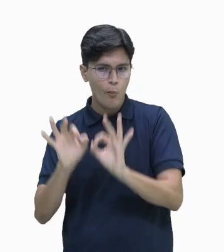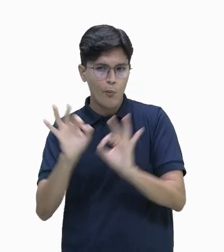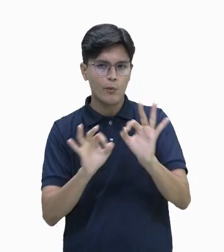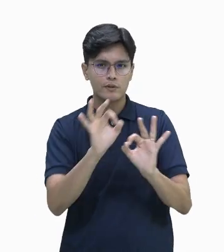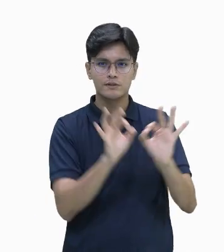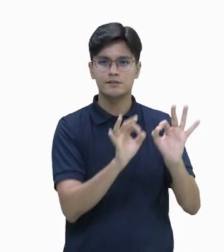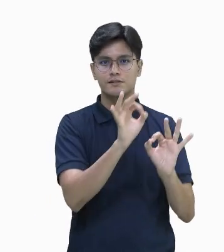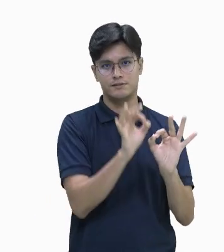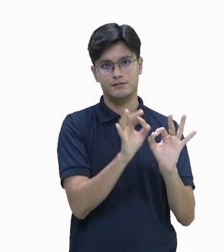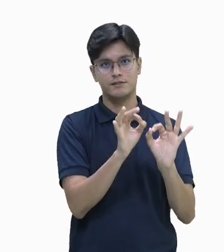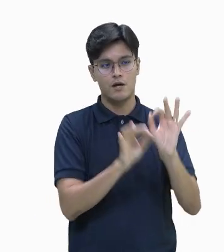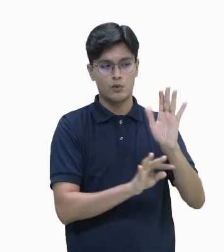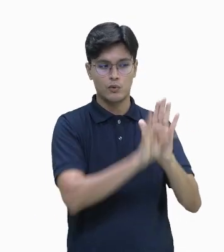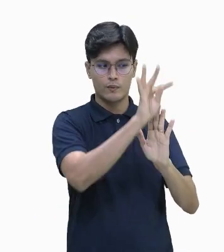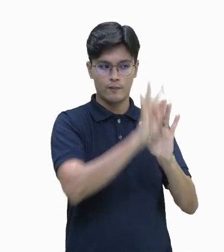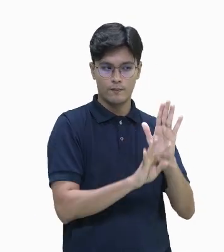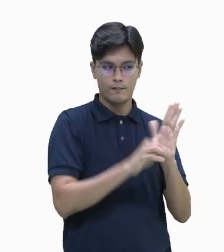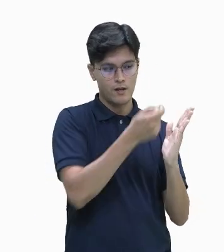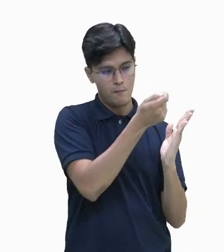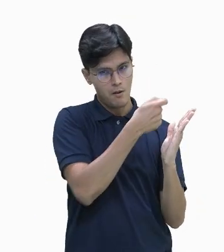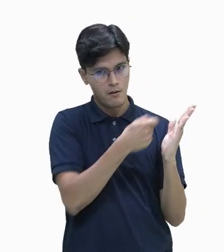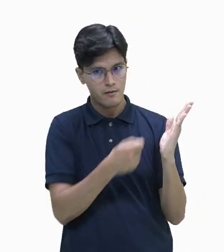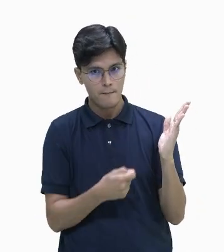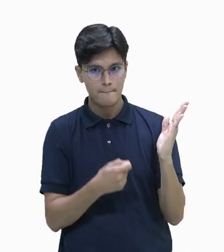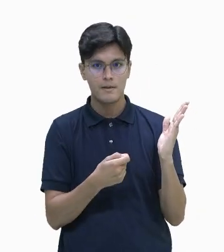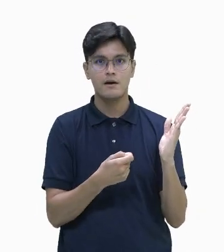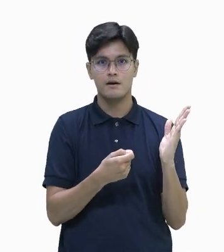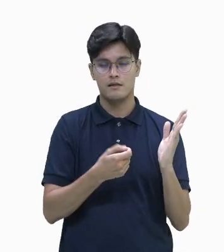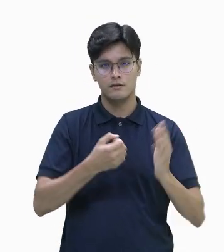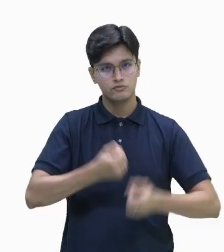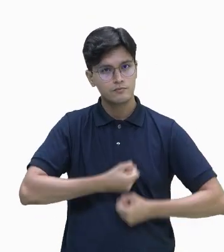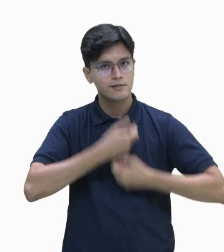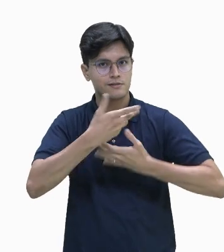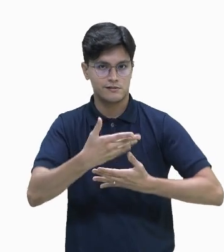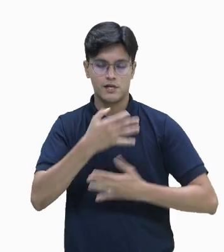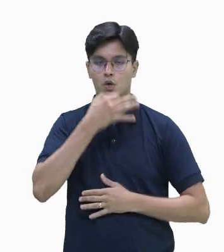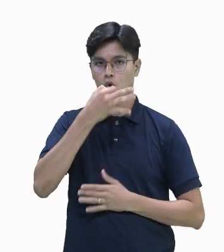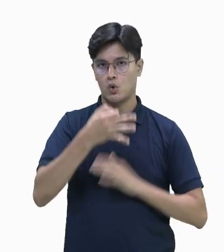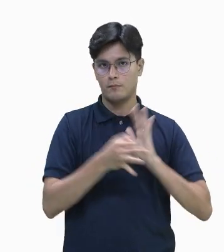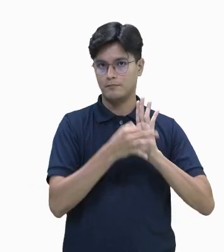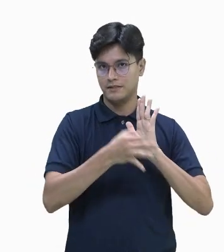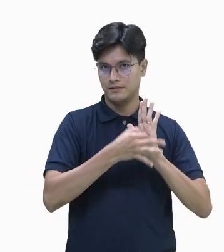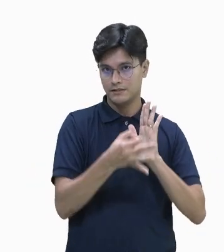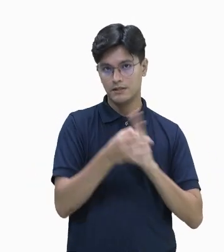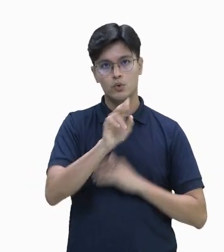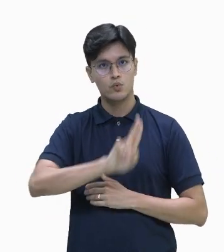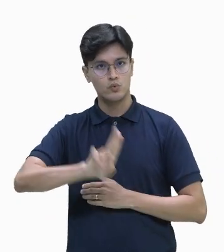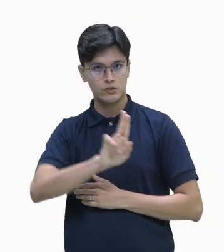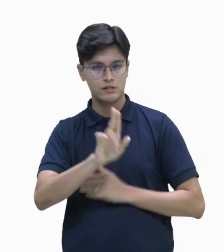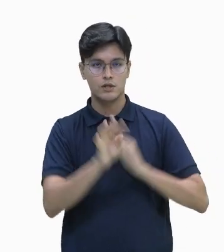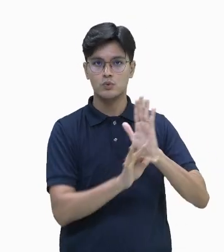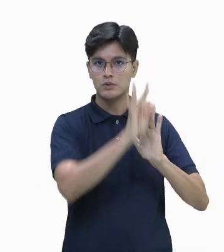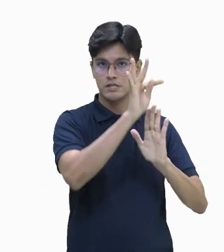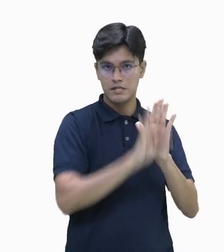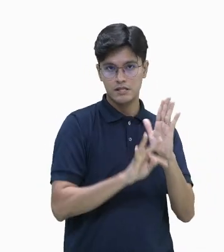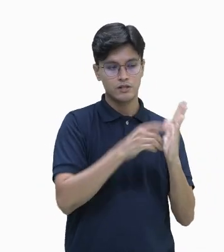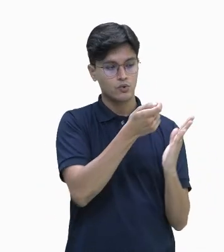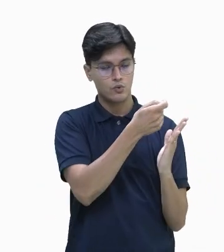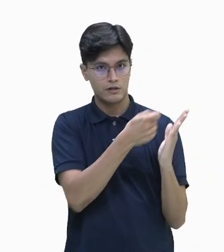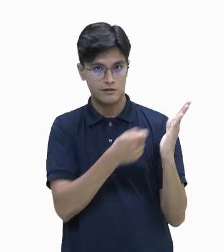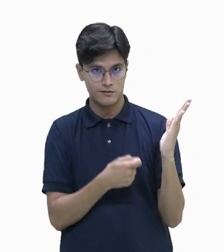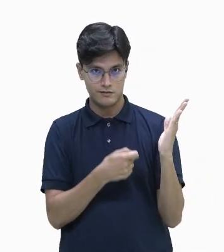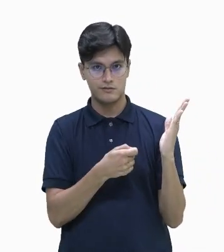este texto, né? Vai se expressar, então, essa opinião em forma de um texto escrito, chamado artigo de